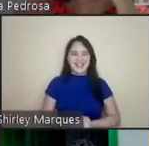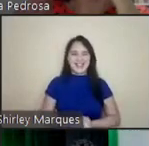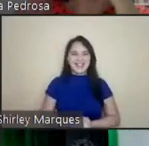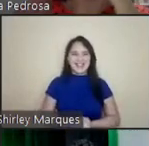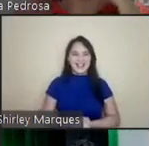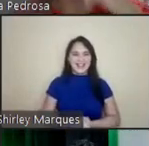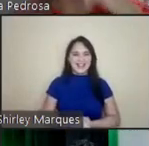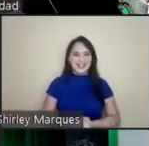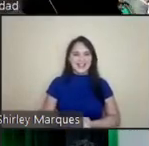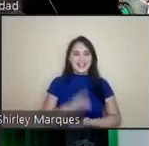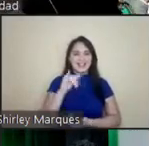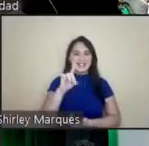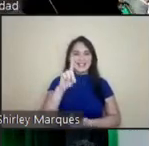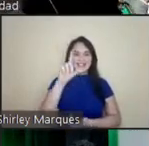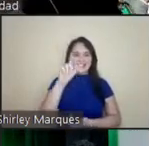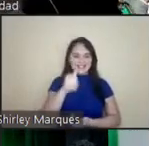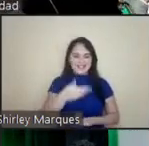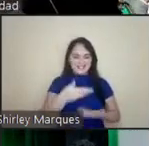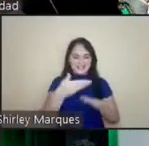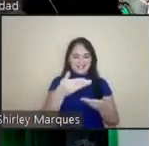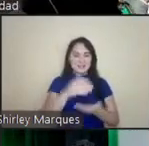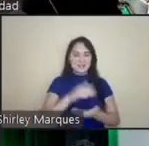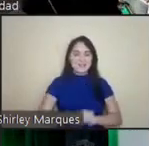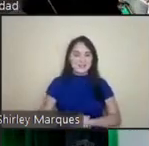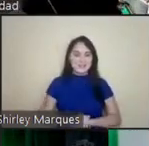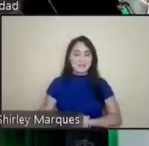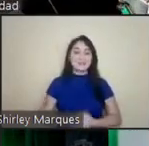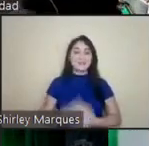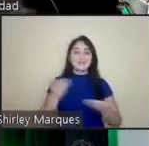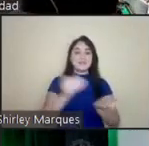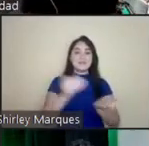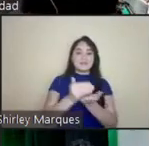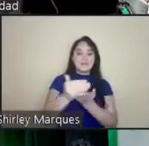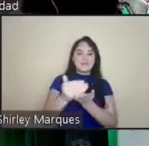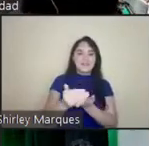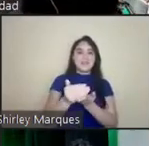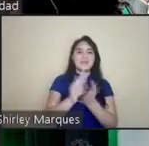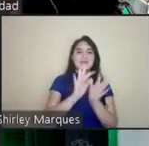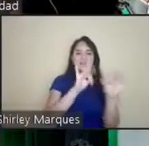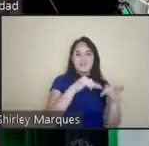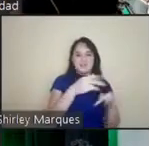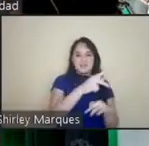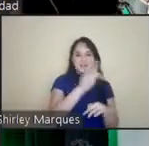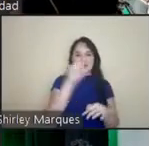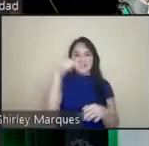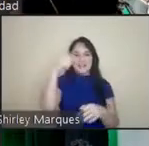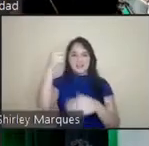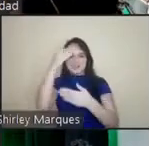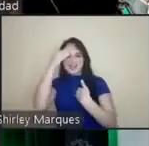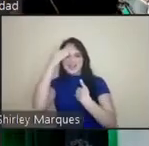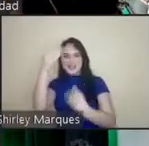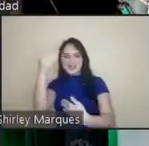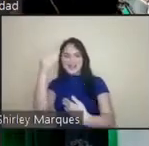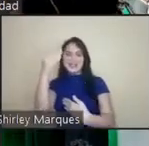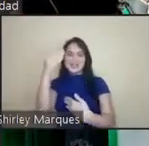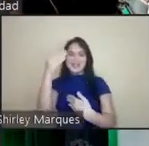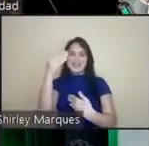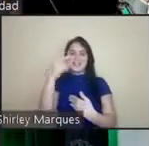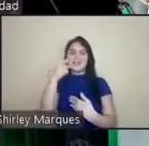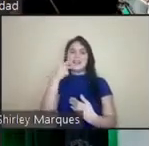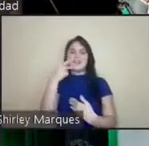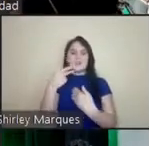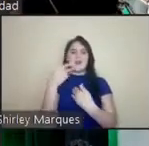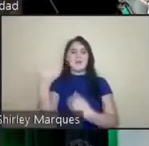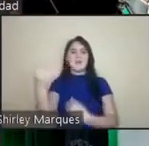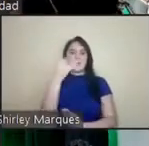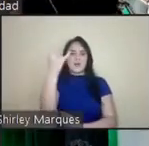Vencida, diz tu. Bom, eu vou começar por onde ele terminou, depois eu agradeço e falo o quanto é importante para mim